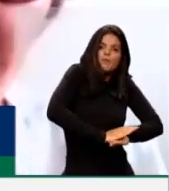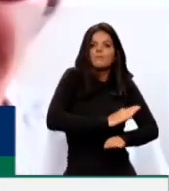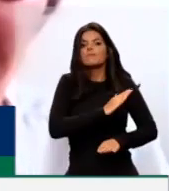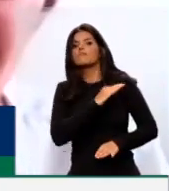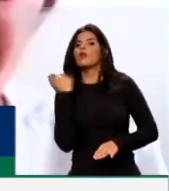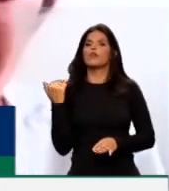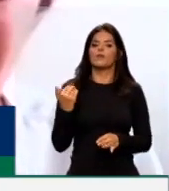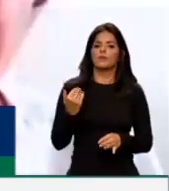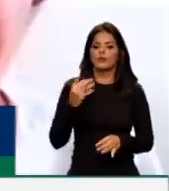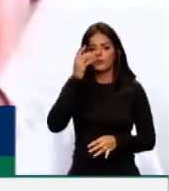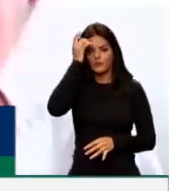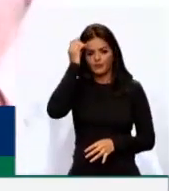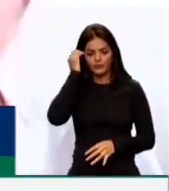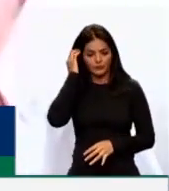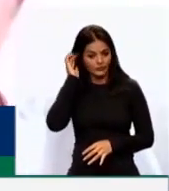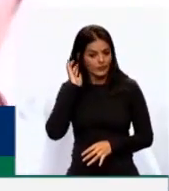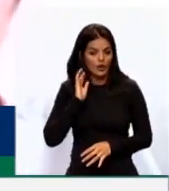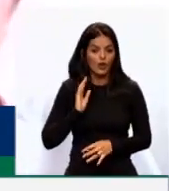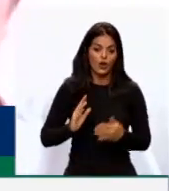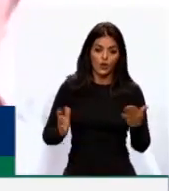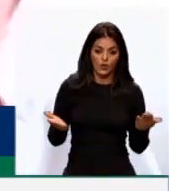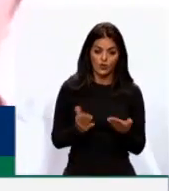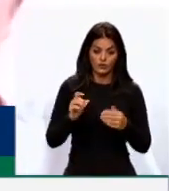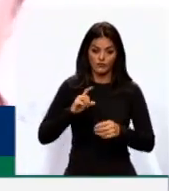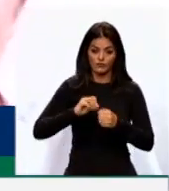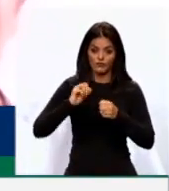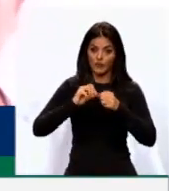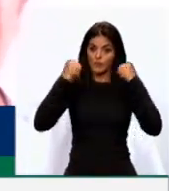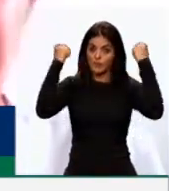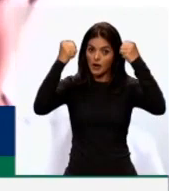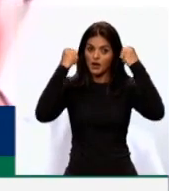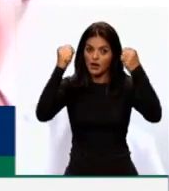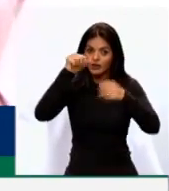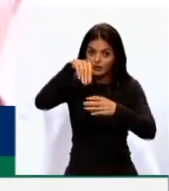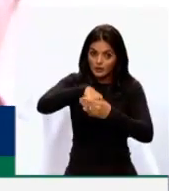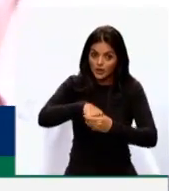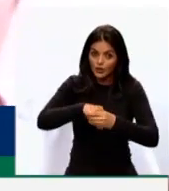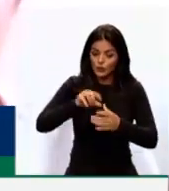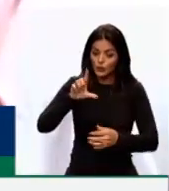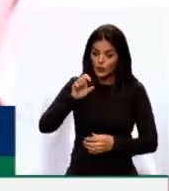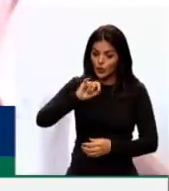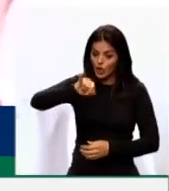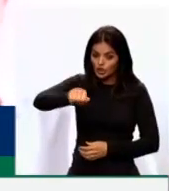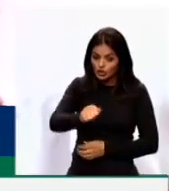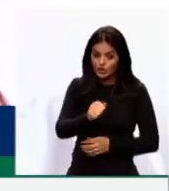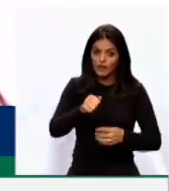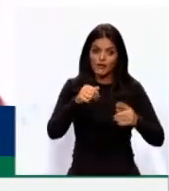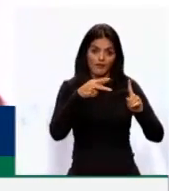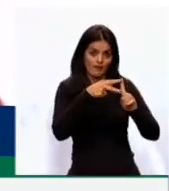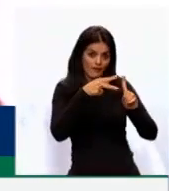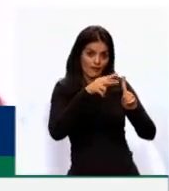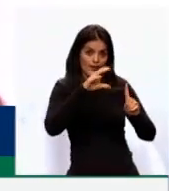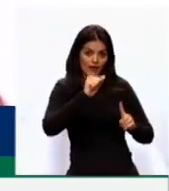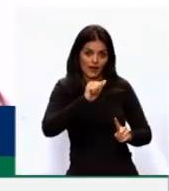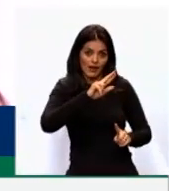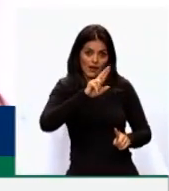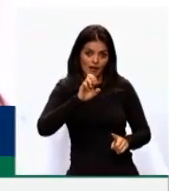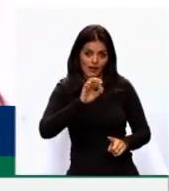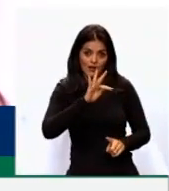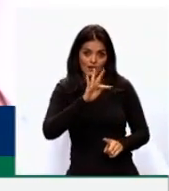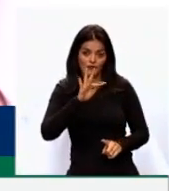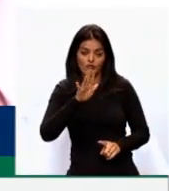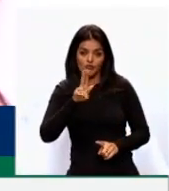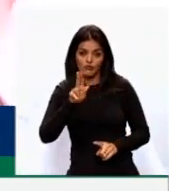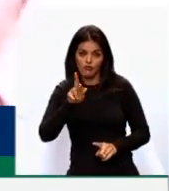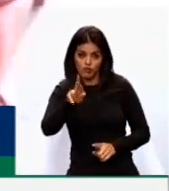de das lojas do Carrefour, para dizer que a gente não vai esquecer e que a gente precisa ter justiça nesse país. Por isso a importância